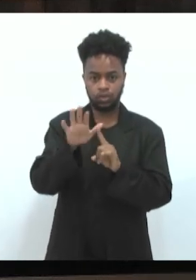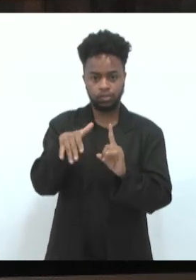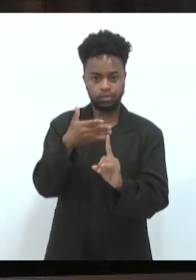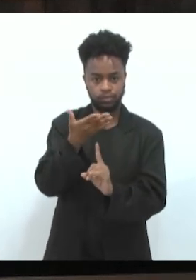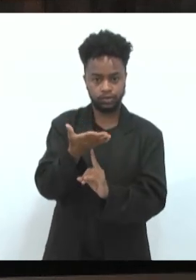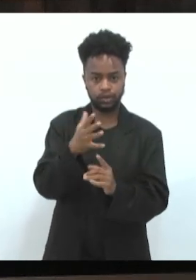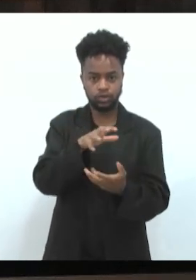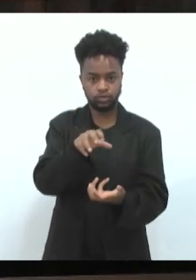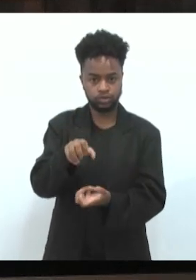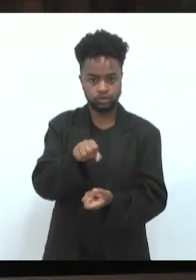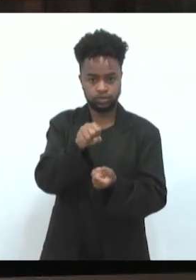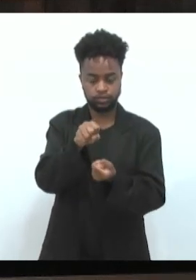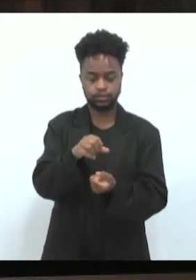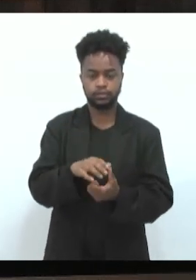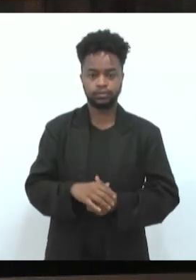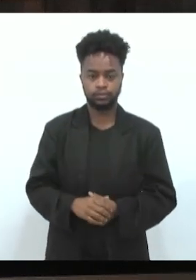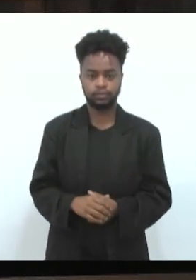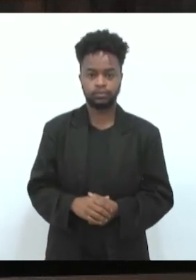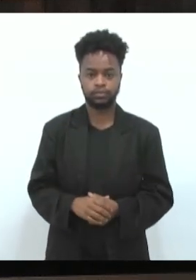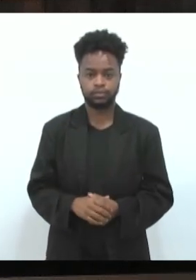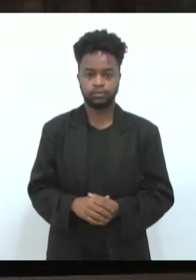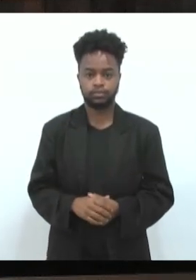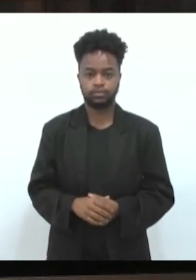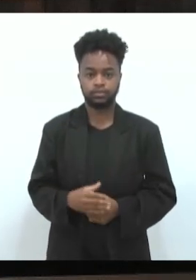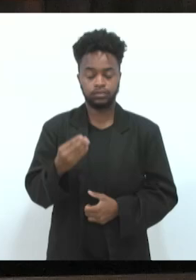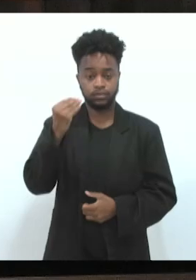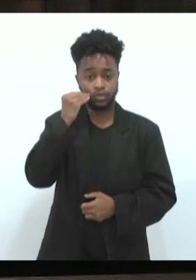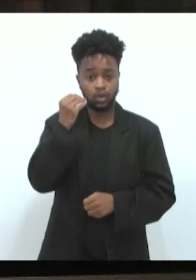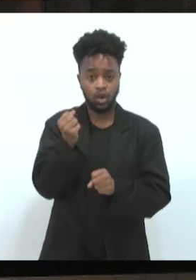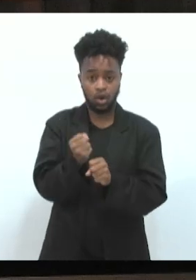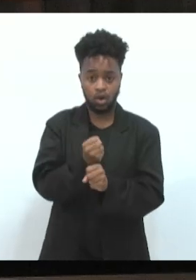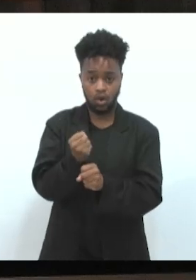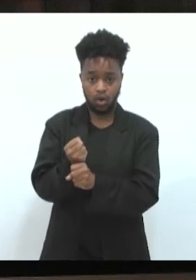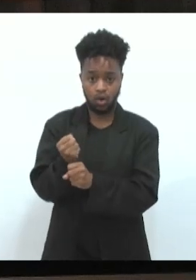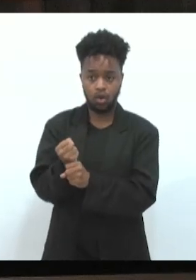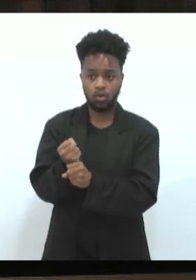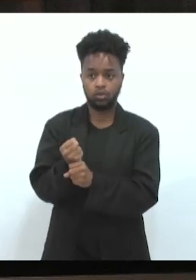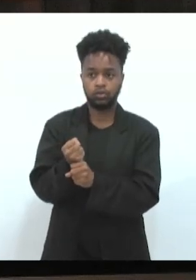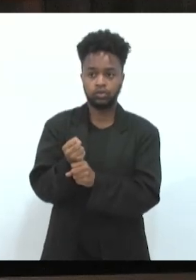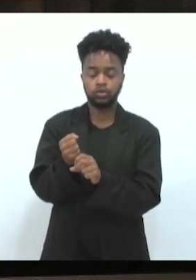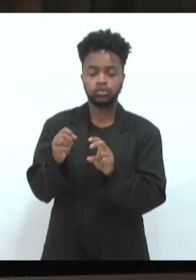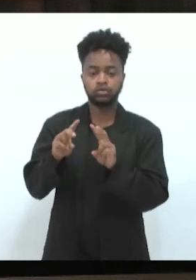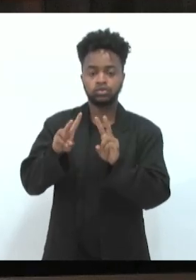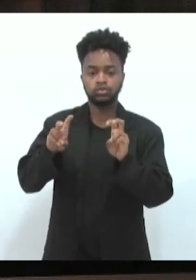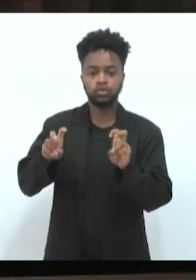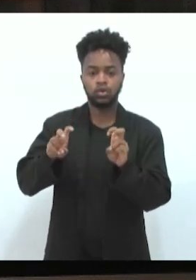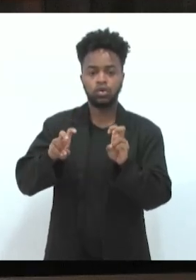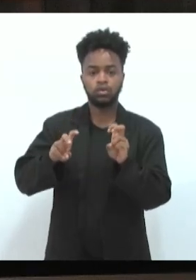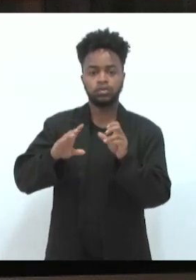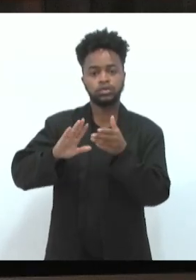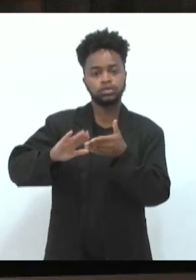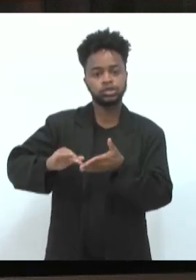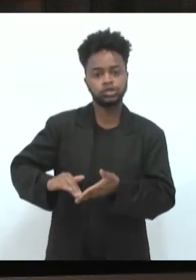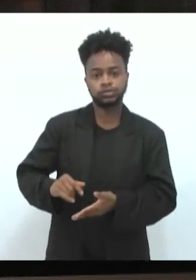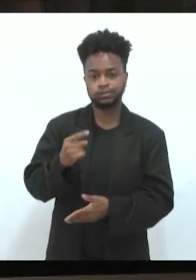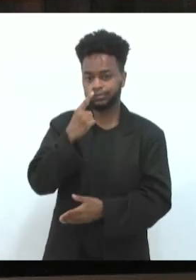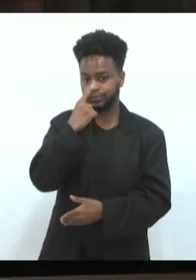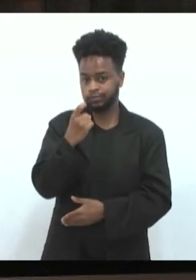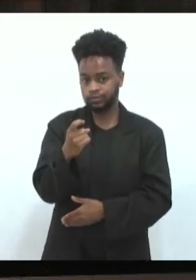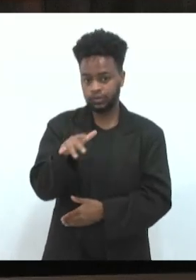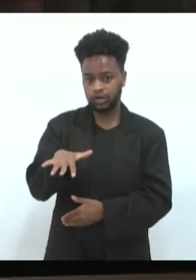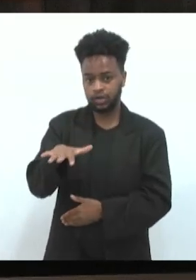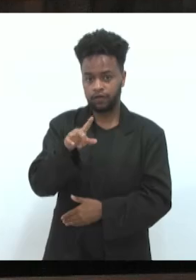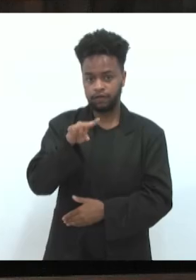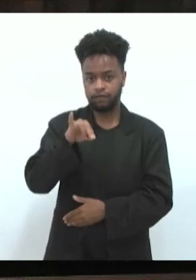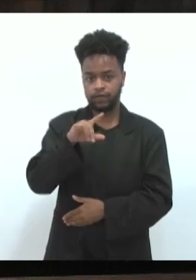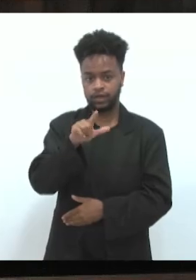e Sustentabilidade, da obra fundamental de despoluição da Vila do Abraão.